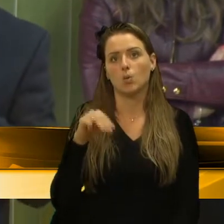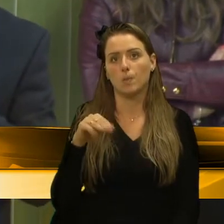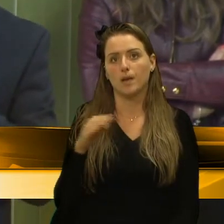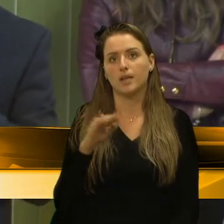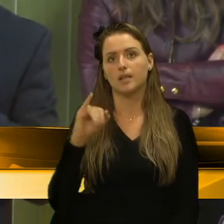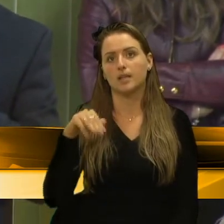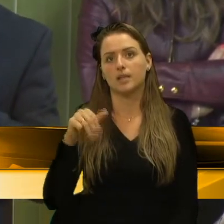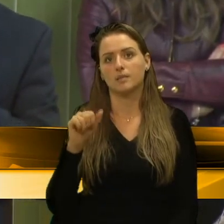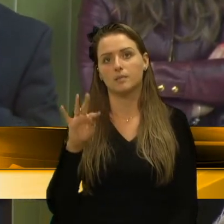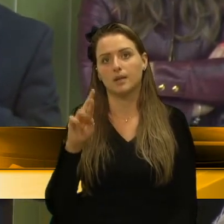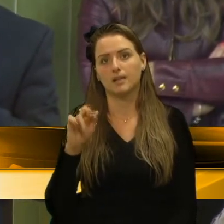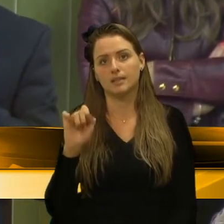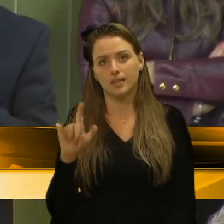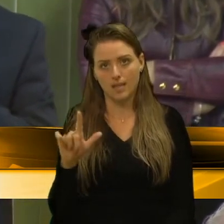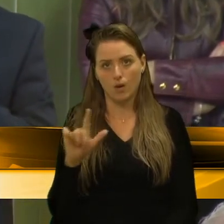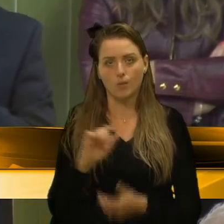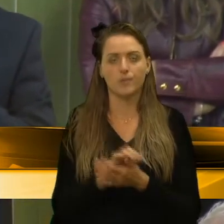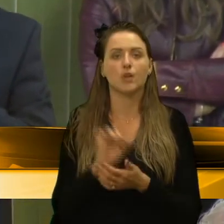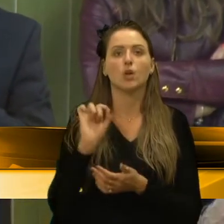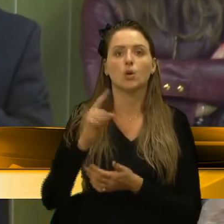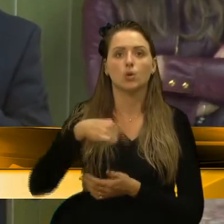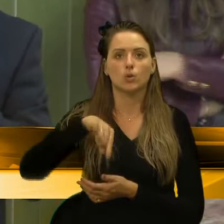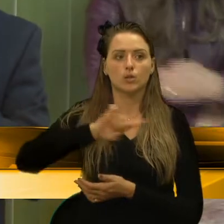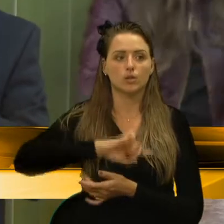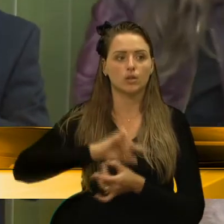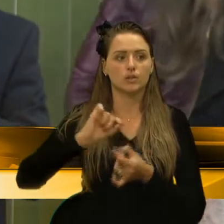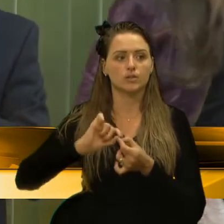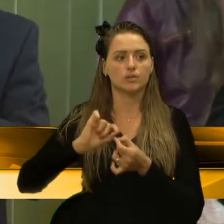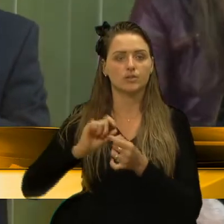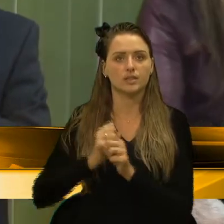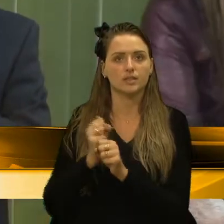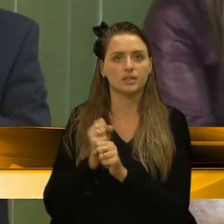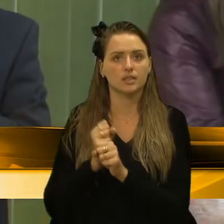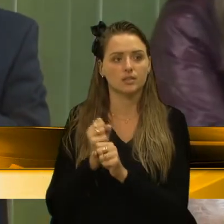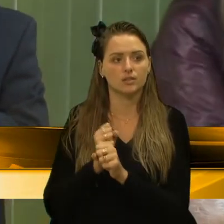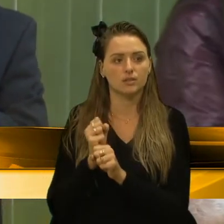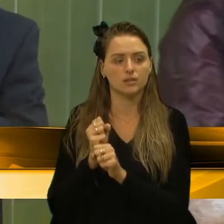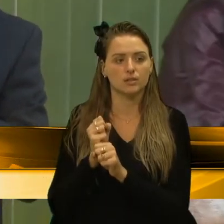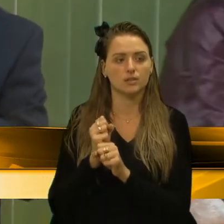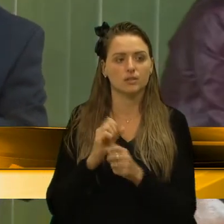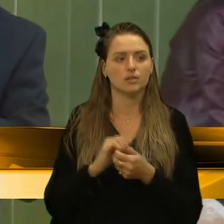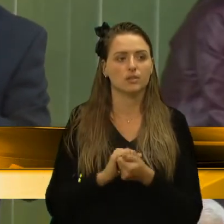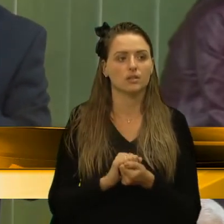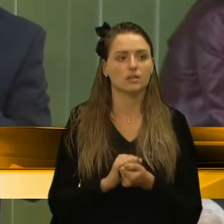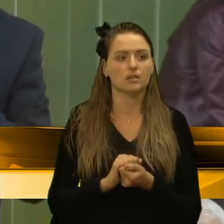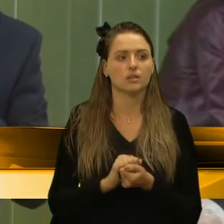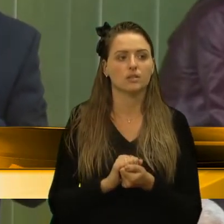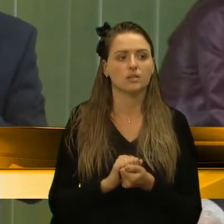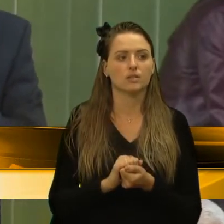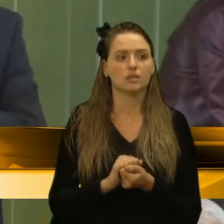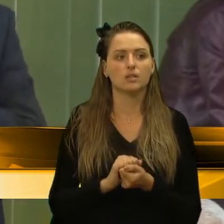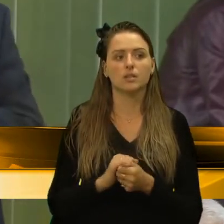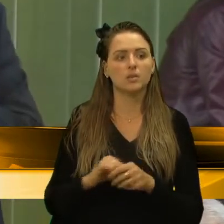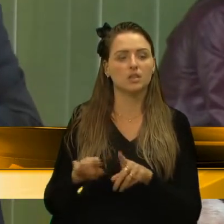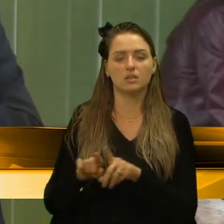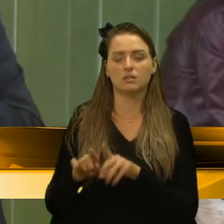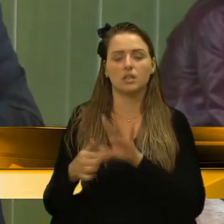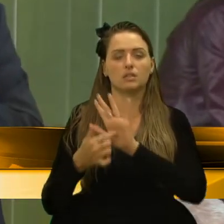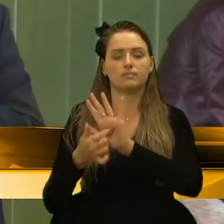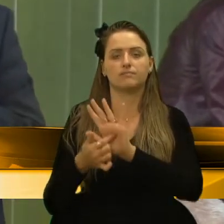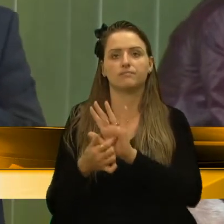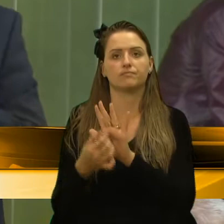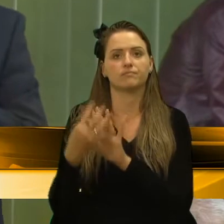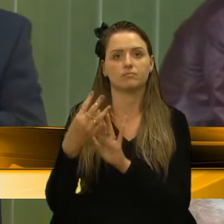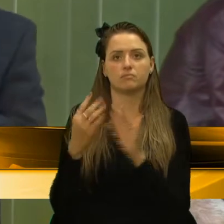imaterial. E o que nós fizemos este ano foi justamente manter esses três